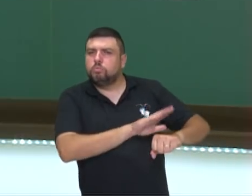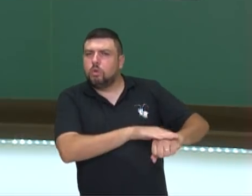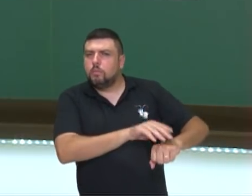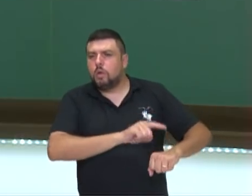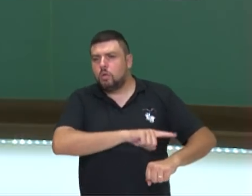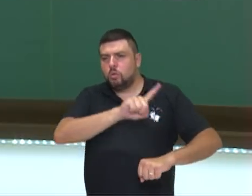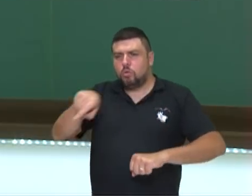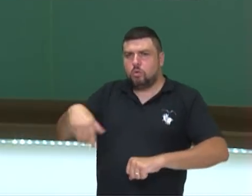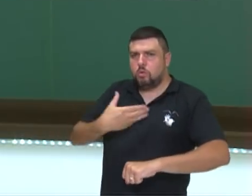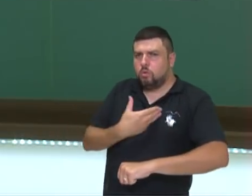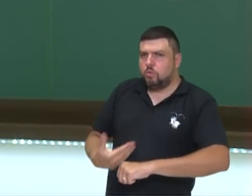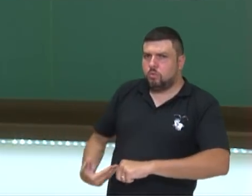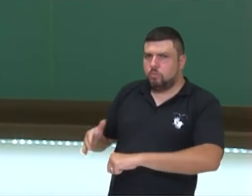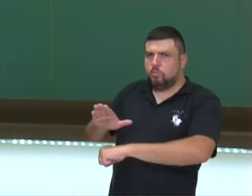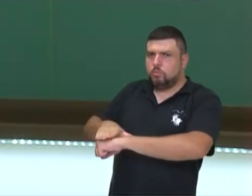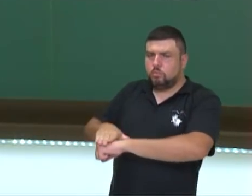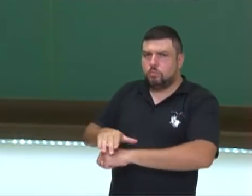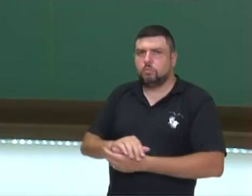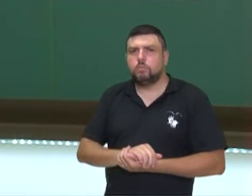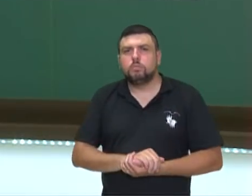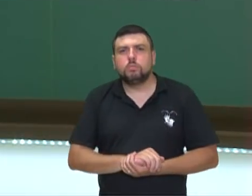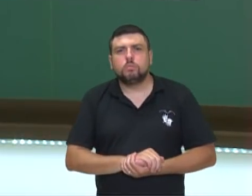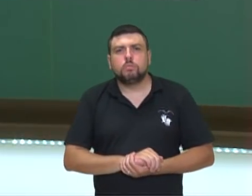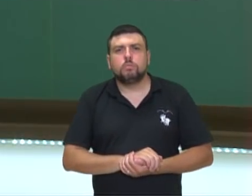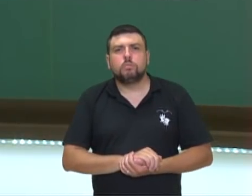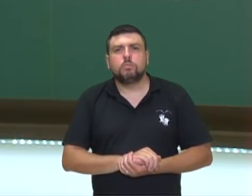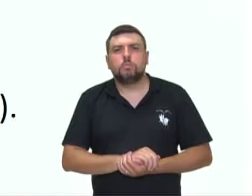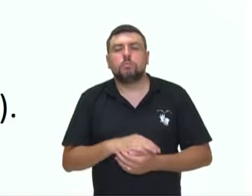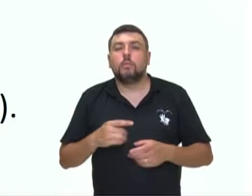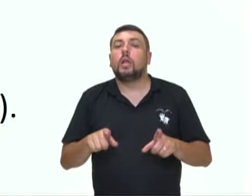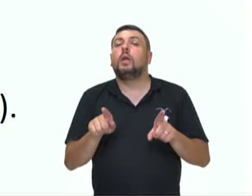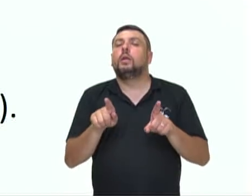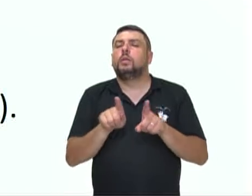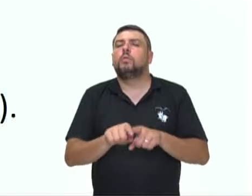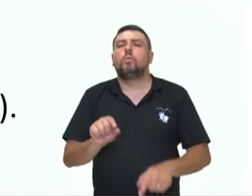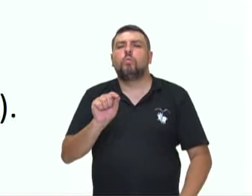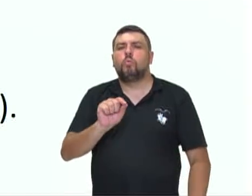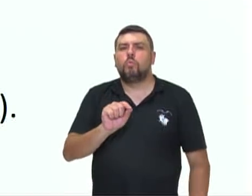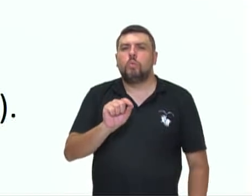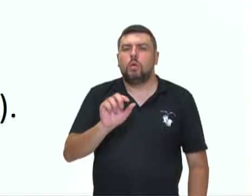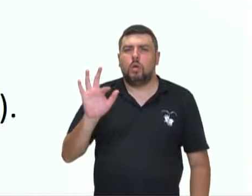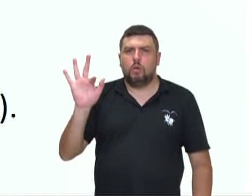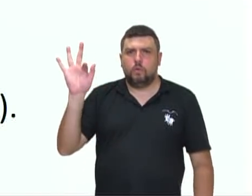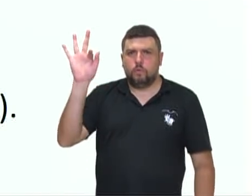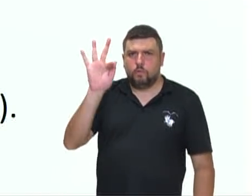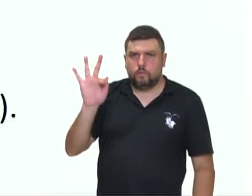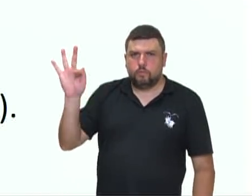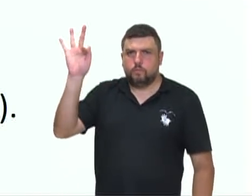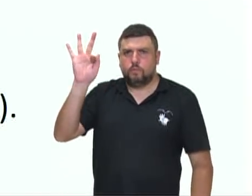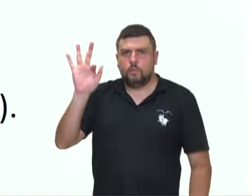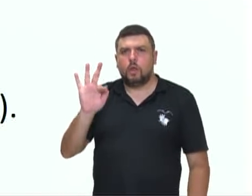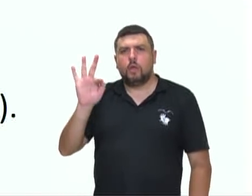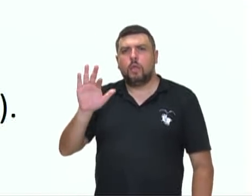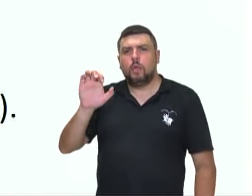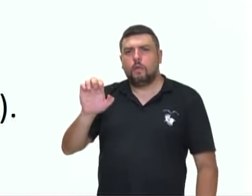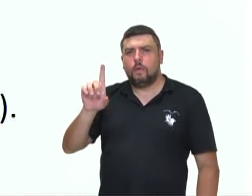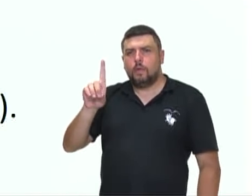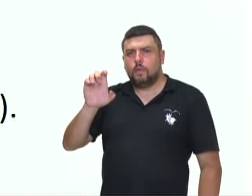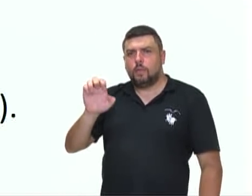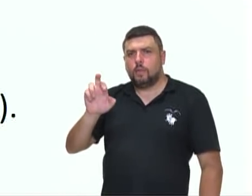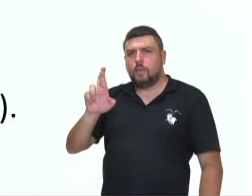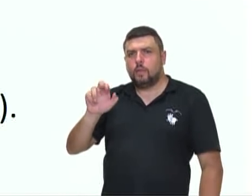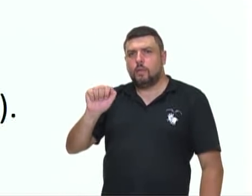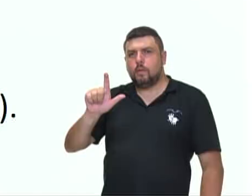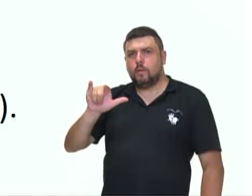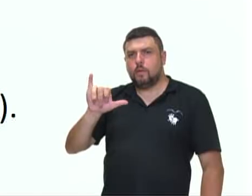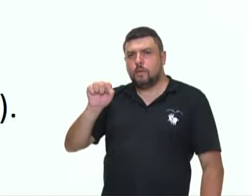do Estado, essa separação. Ainda destaque o federalismo, uma maior autonomia para os